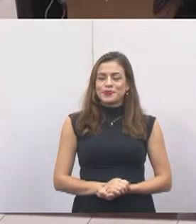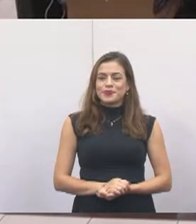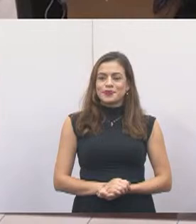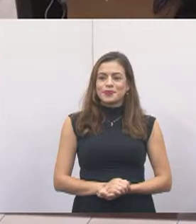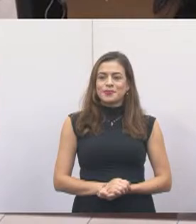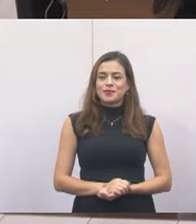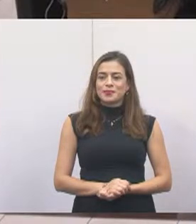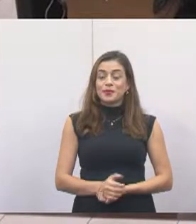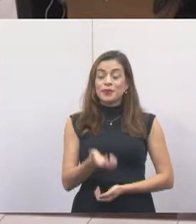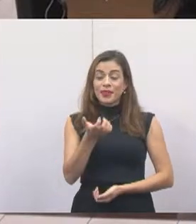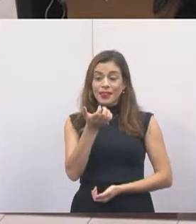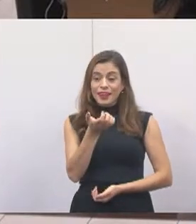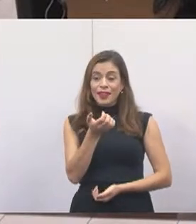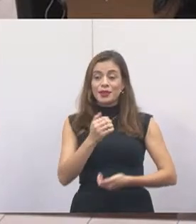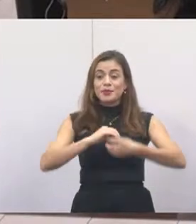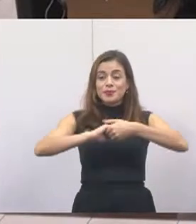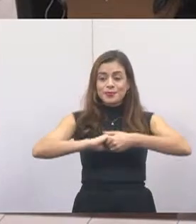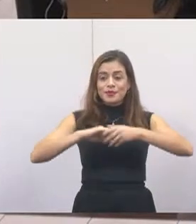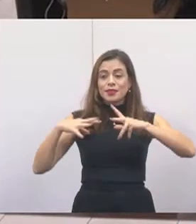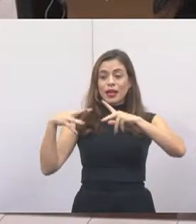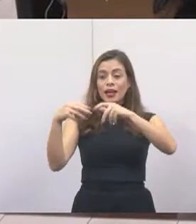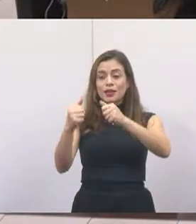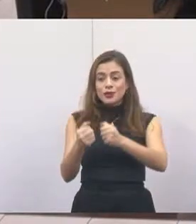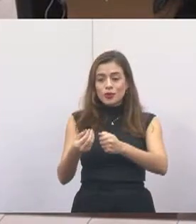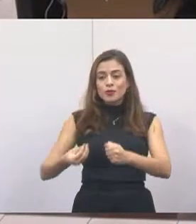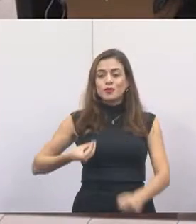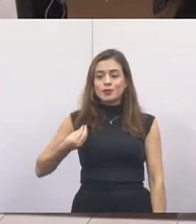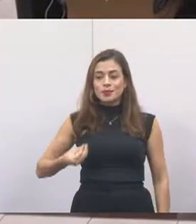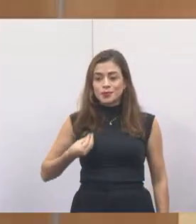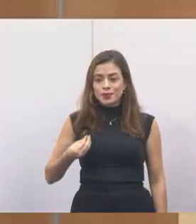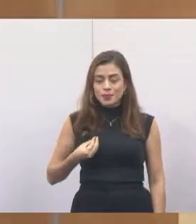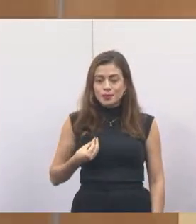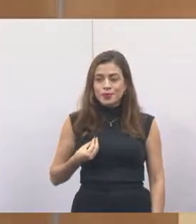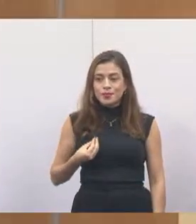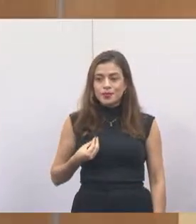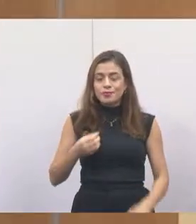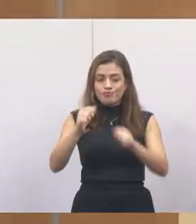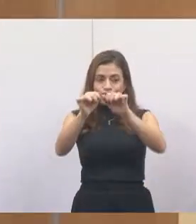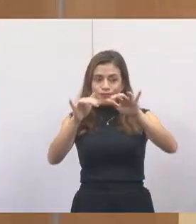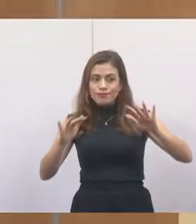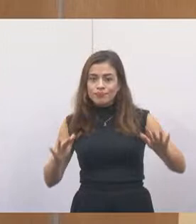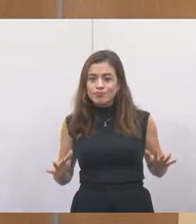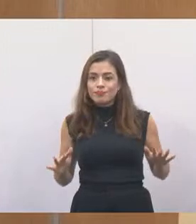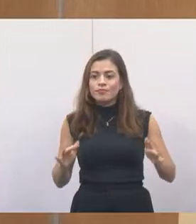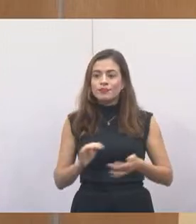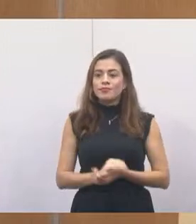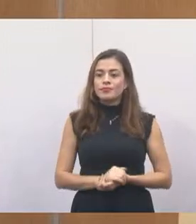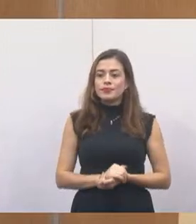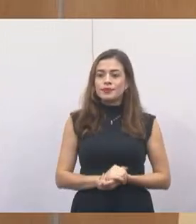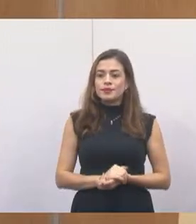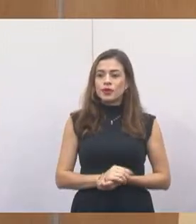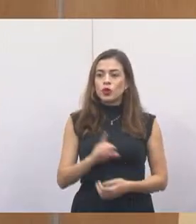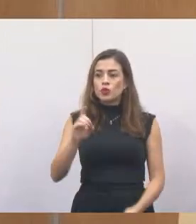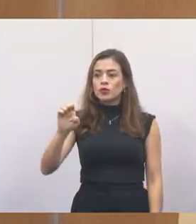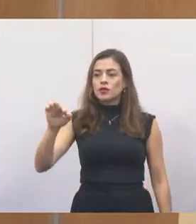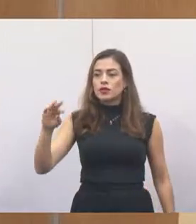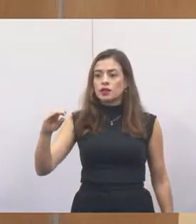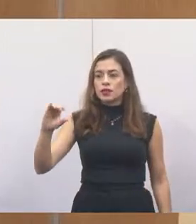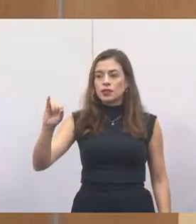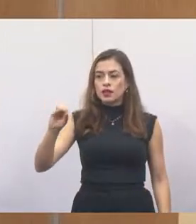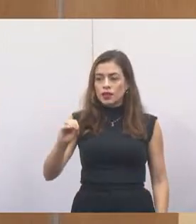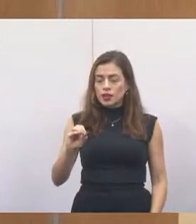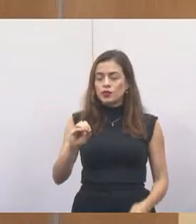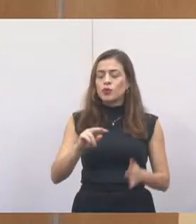Quero aqui cumprimentar a todos que fazem presente na galeria, cumprimentar aqui o Décio, presidente do